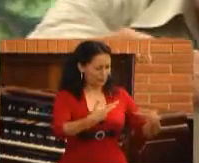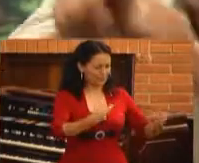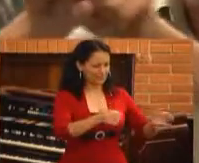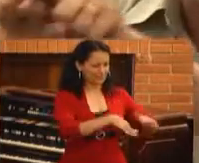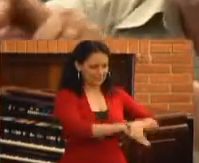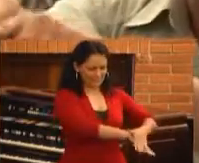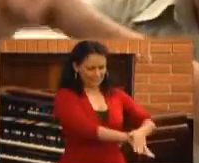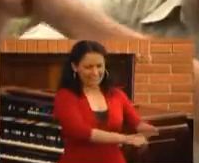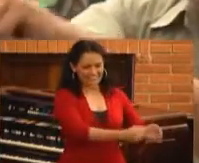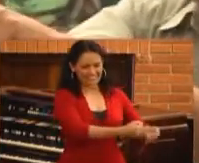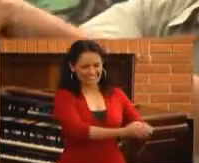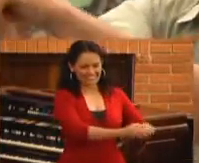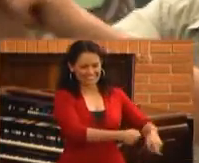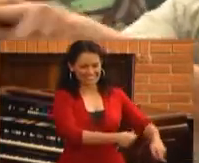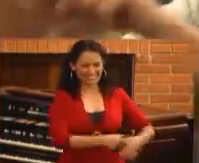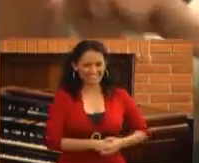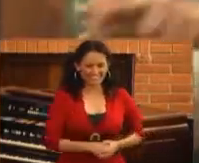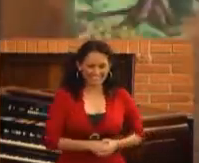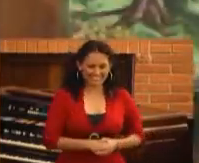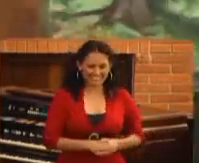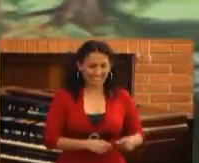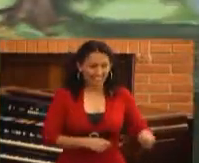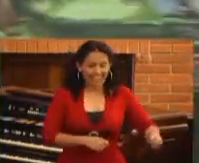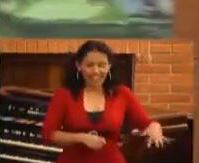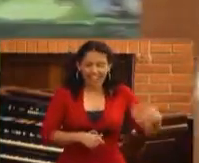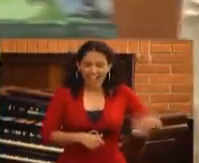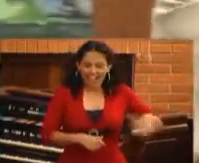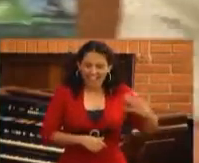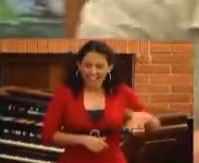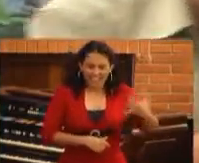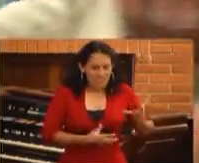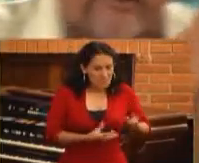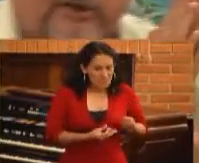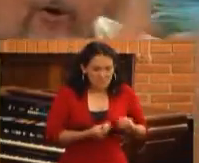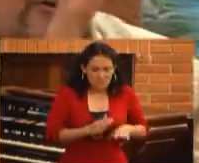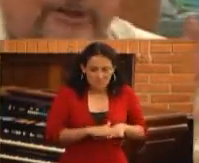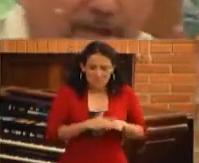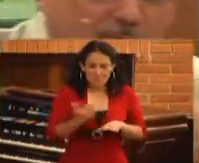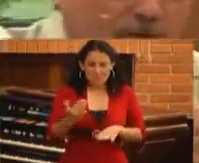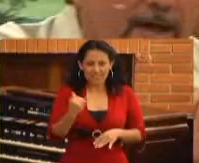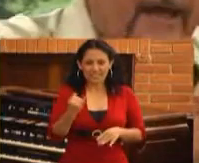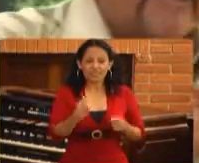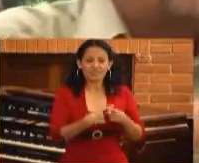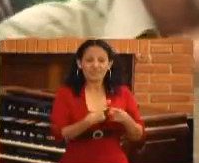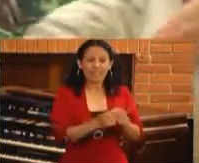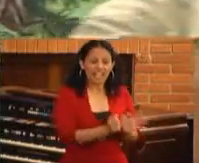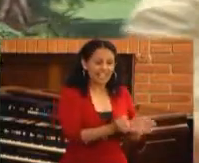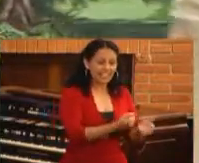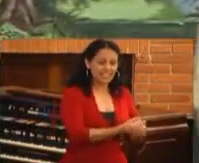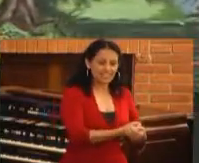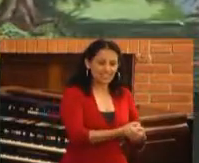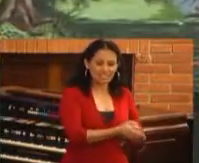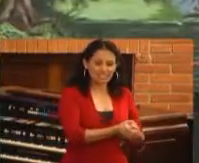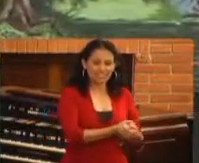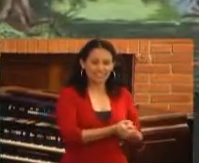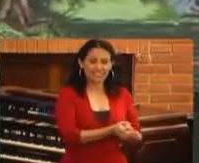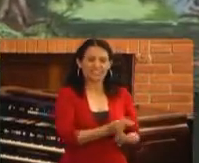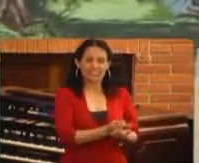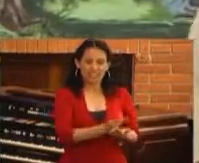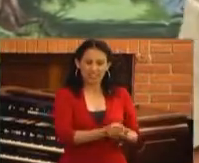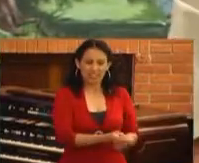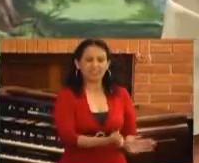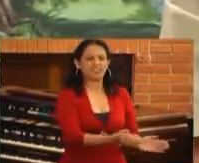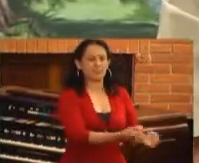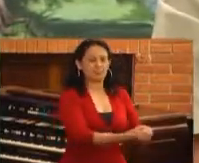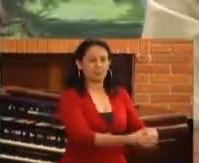Quer dizer que aquele tesouro vale muito mais do que tudo que ele tinha. Porque ele foi escondido e foi buscar a profundidade